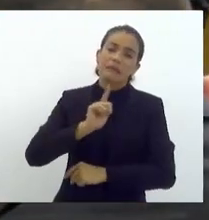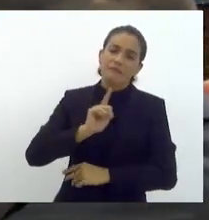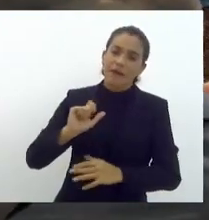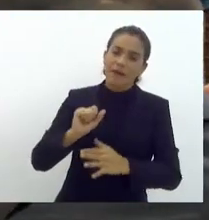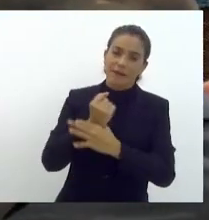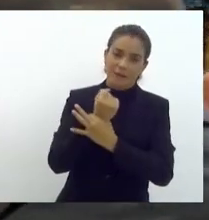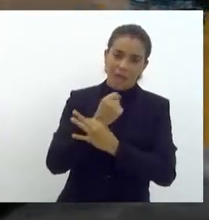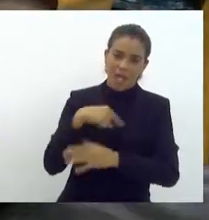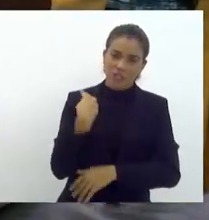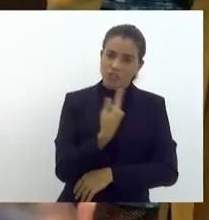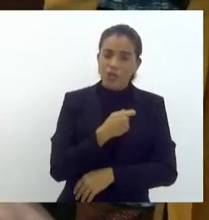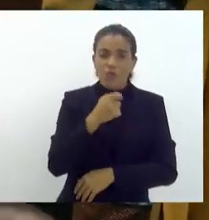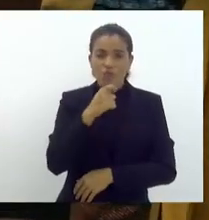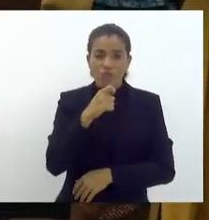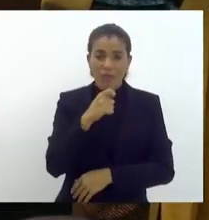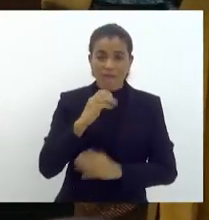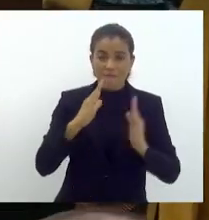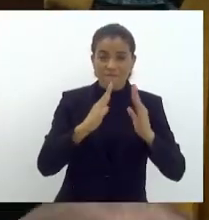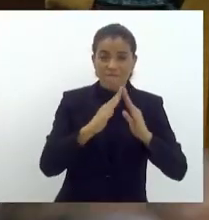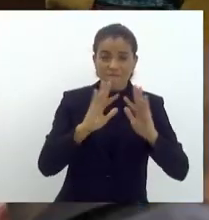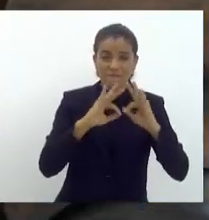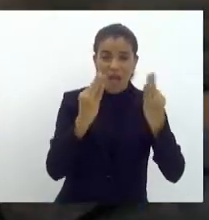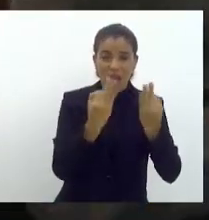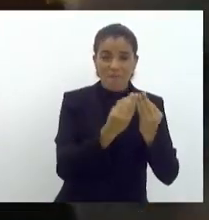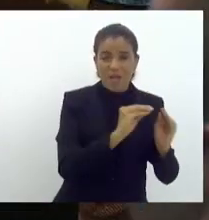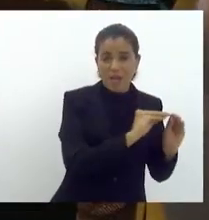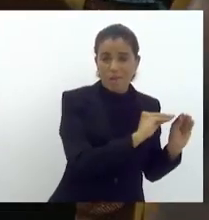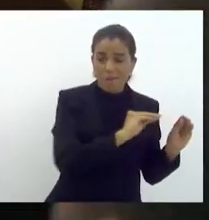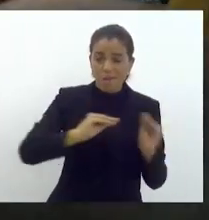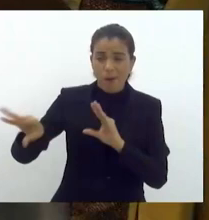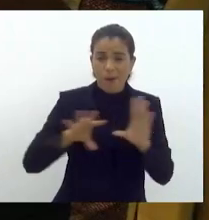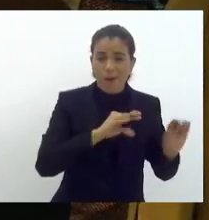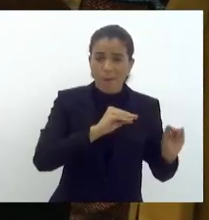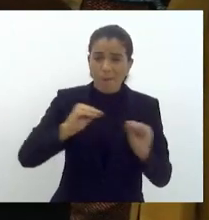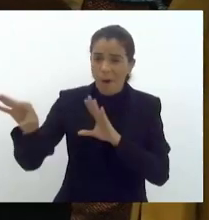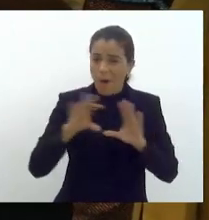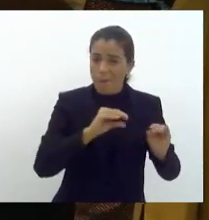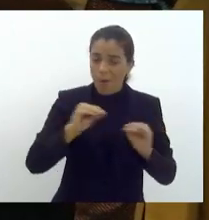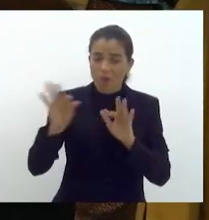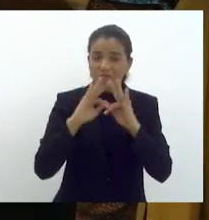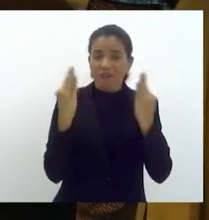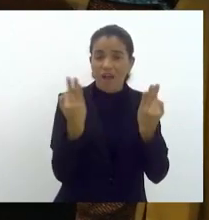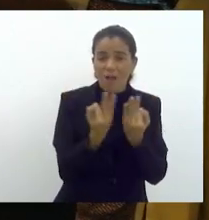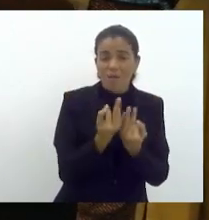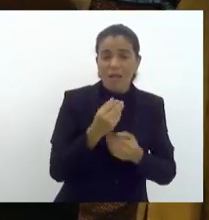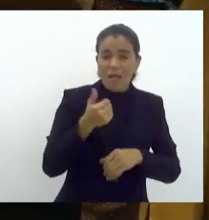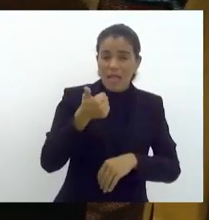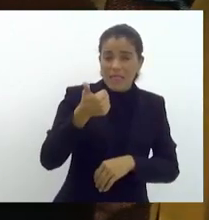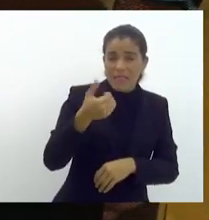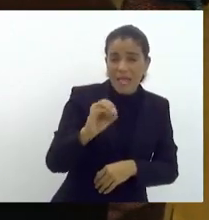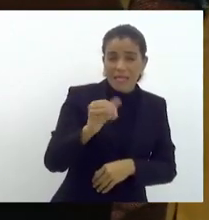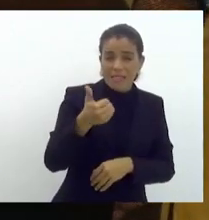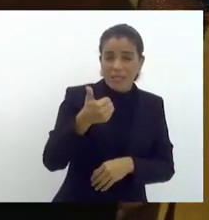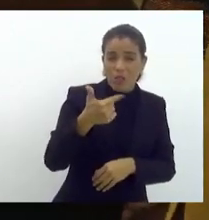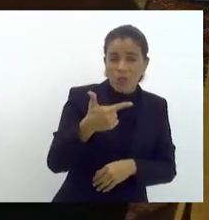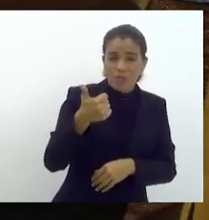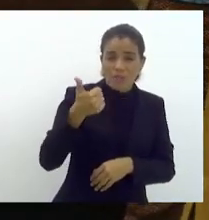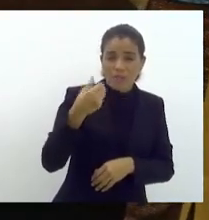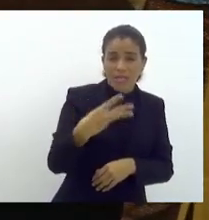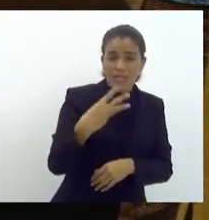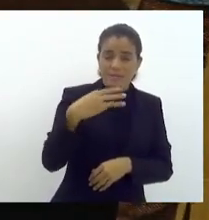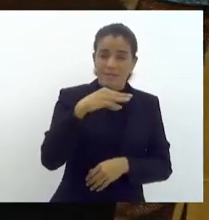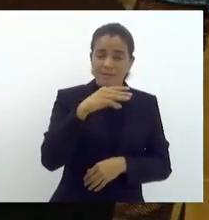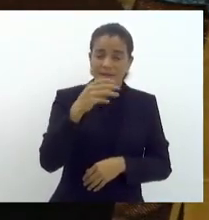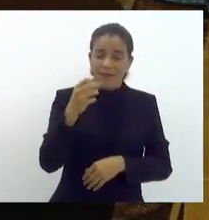a gente não tenha mais famílias removidas sem ter o de morar que a gente não tenha mais famílias há 10 12 13 anos dentro do aluguel social